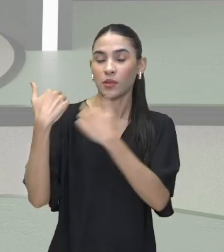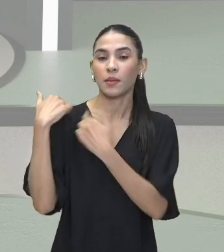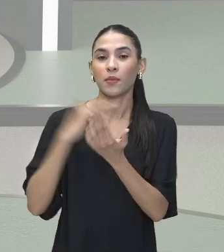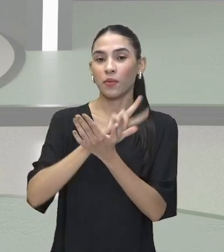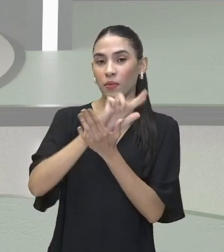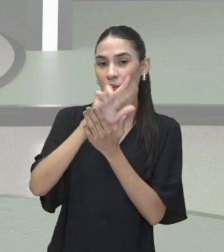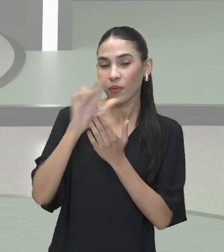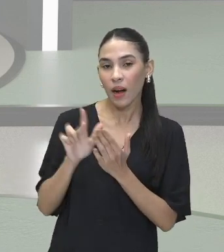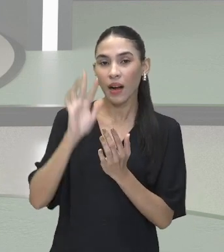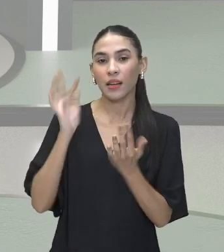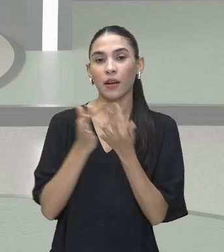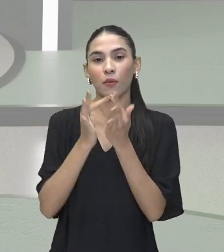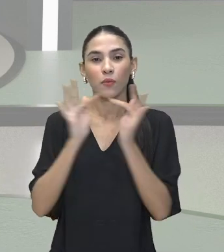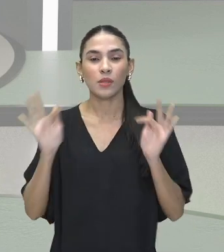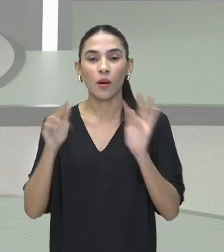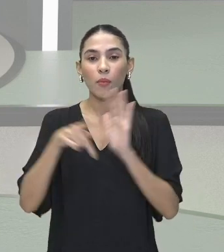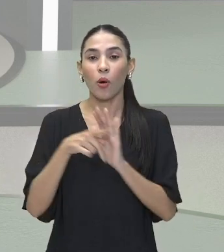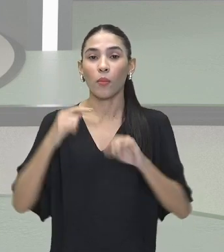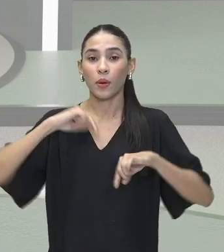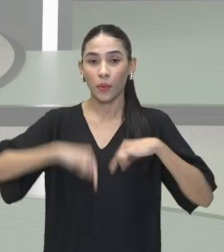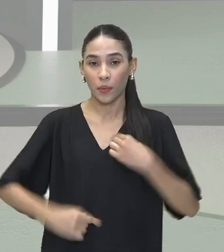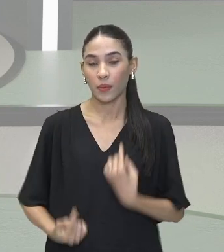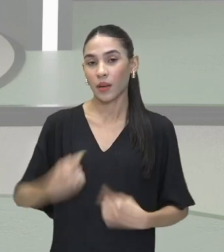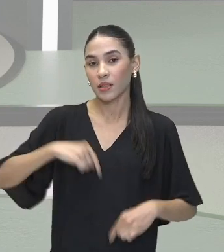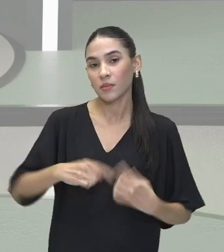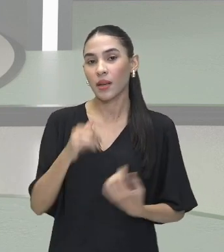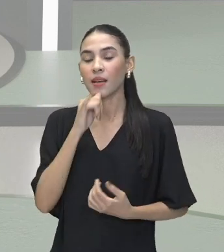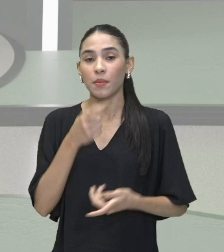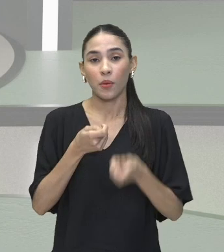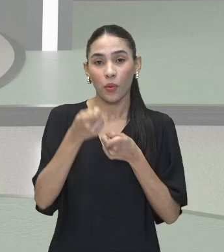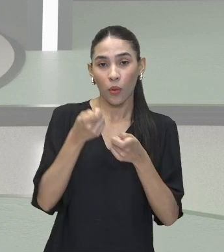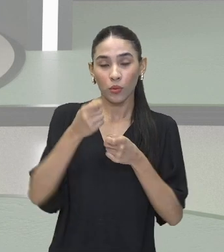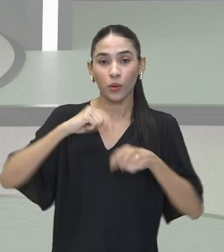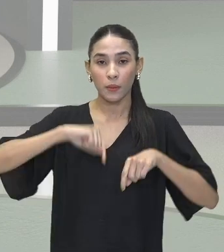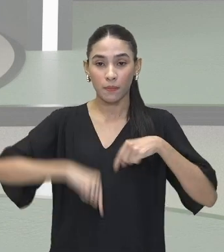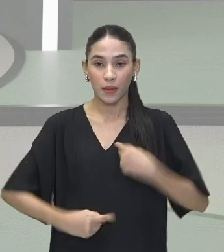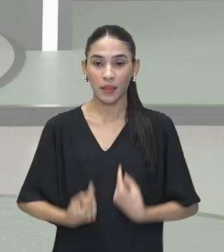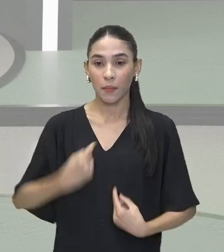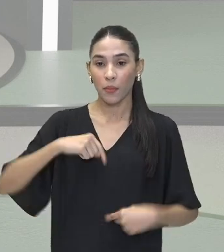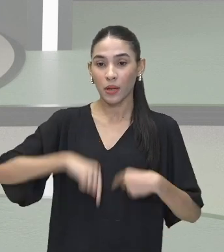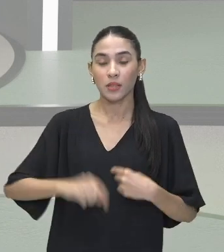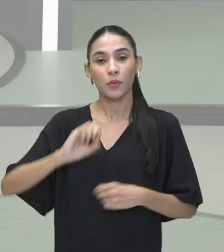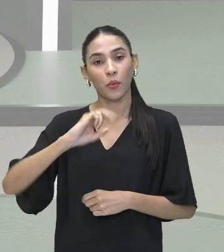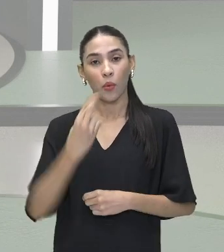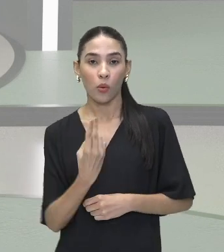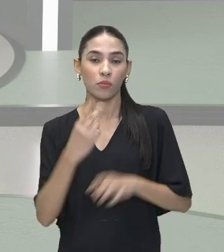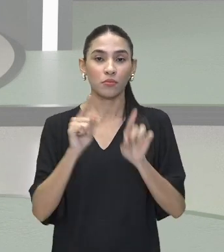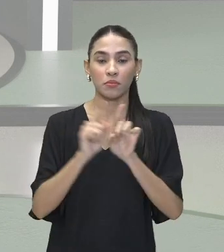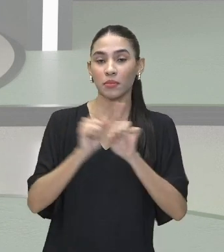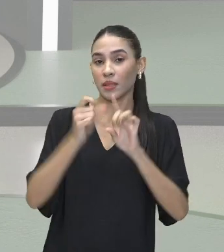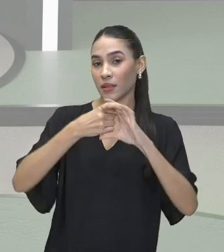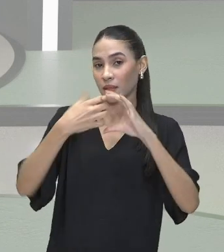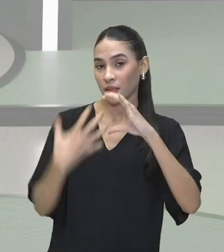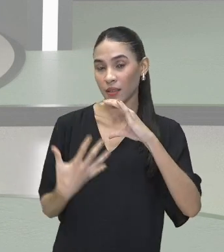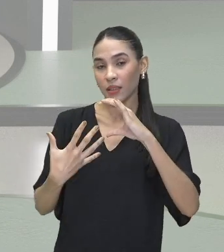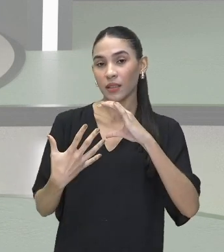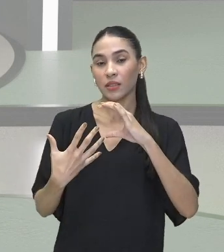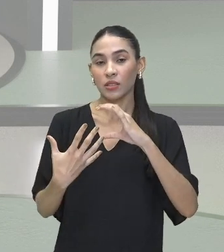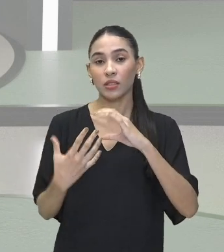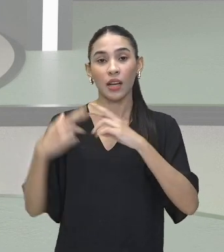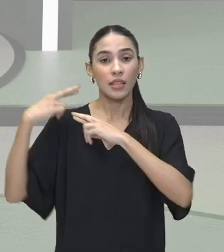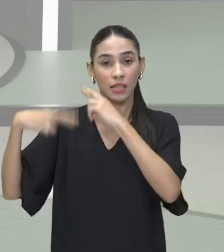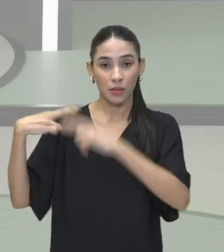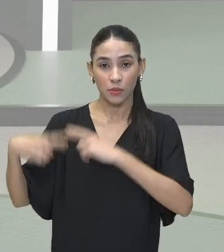diversas funções no nosso organismo, como controle metabólico e também de características